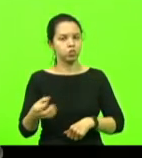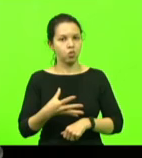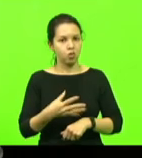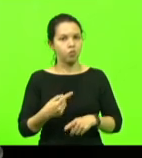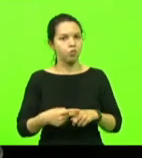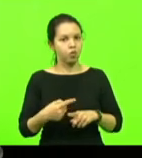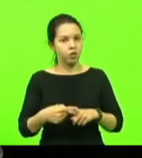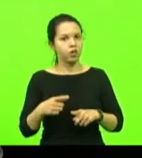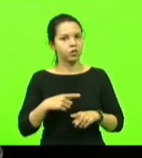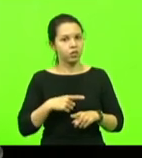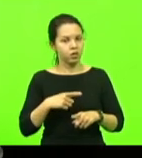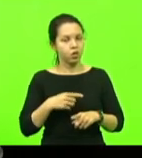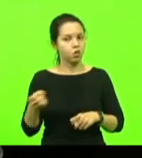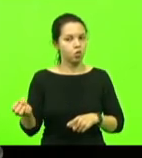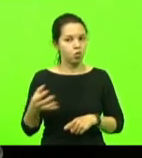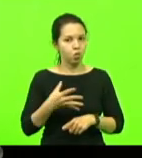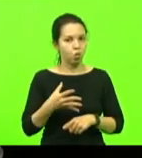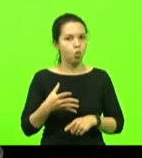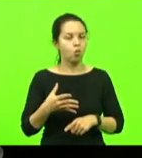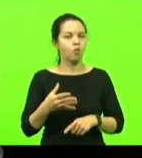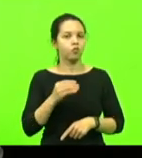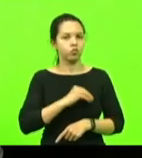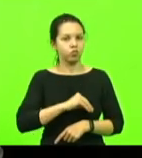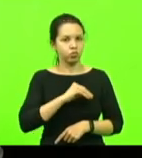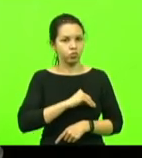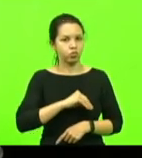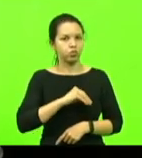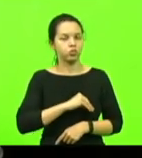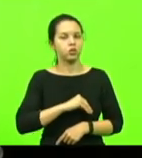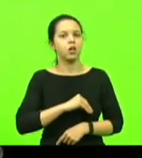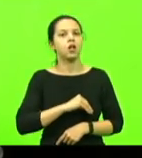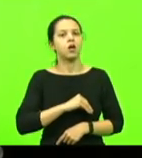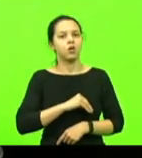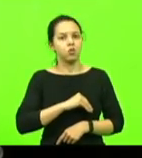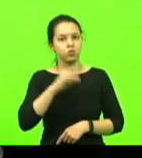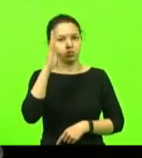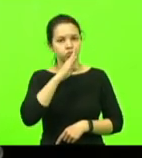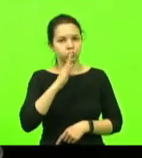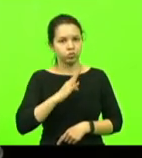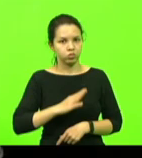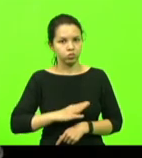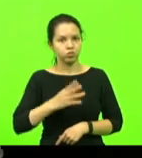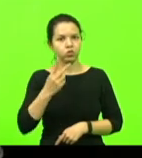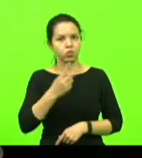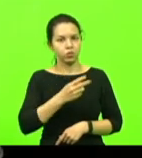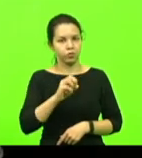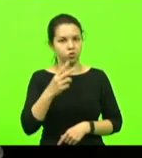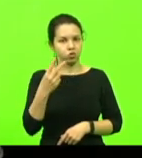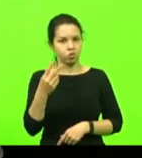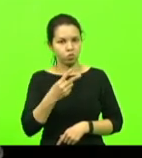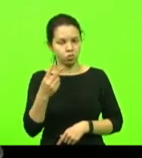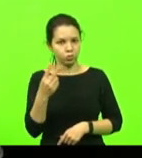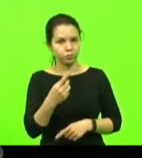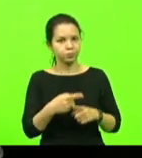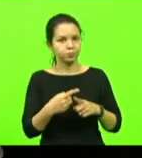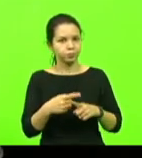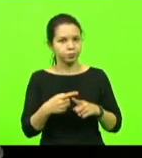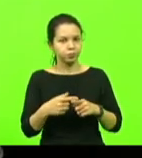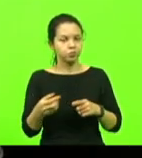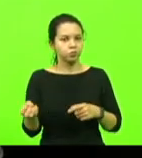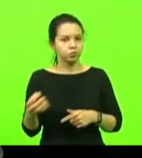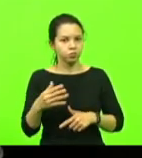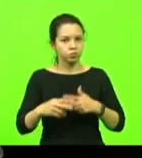novo piso nacional para 2022, tendo em vista que o novo plano de carreira do Magistério Catarinense